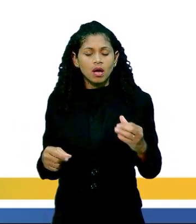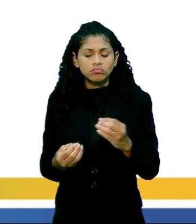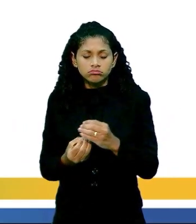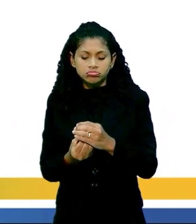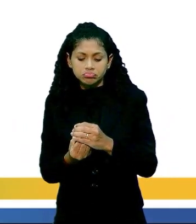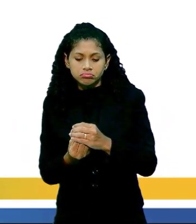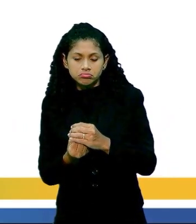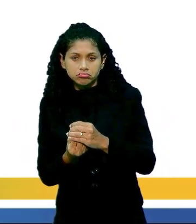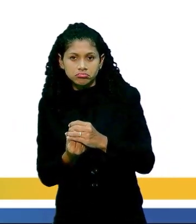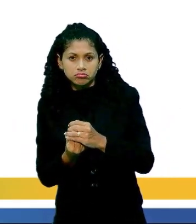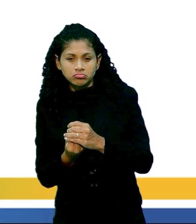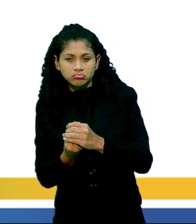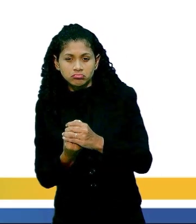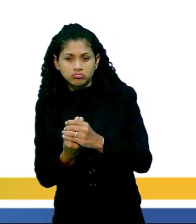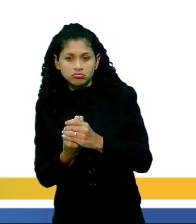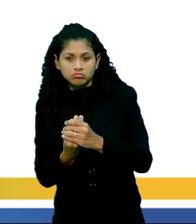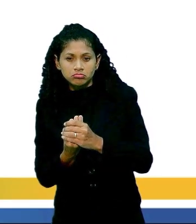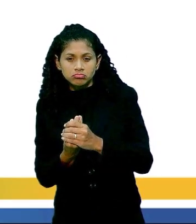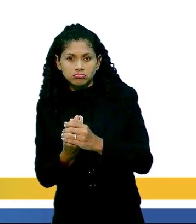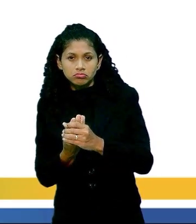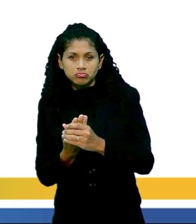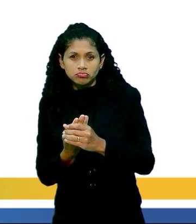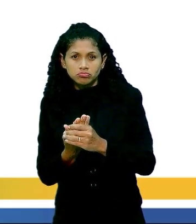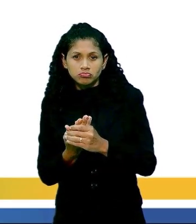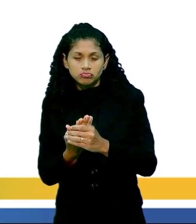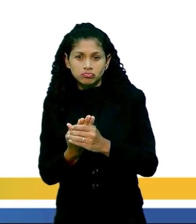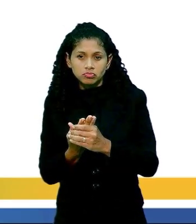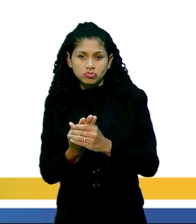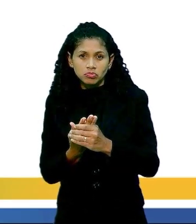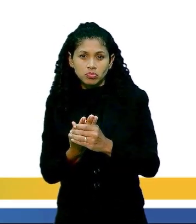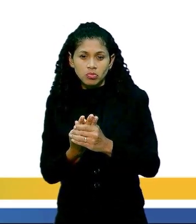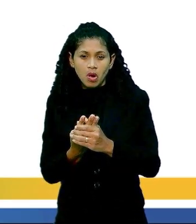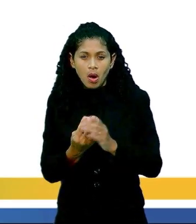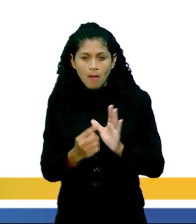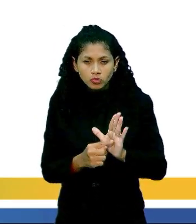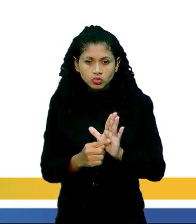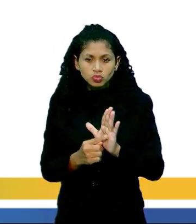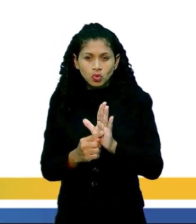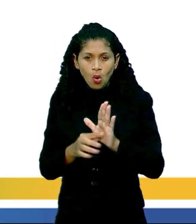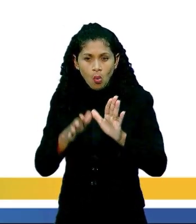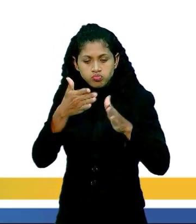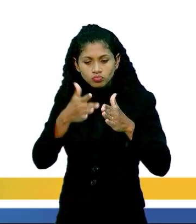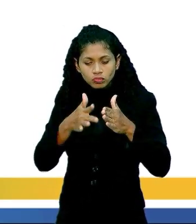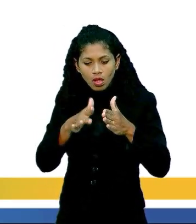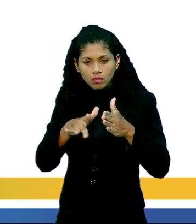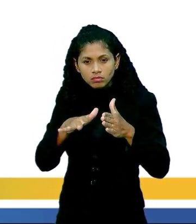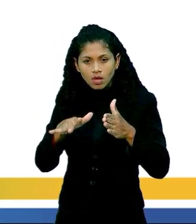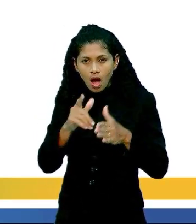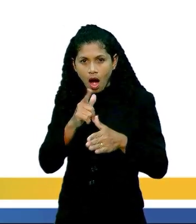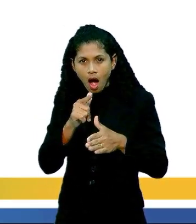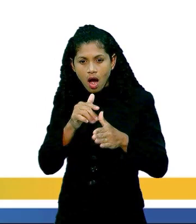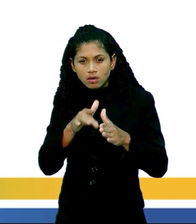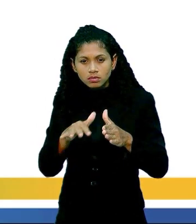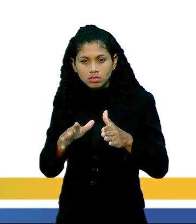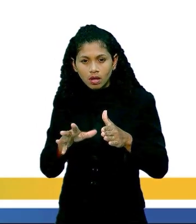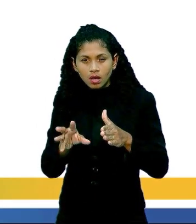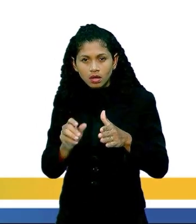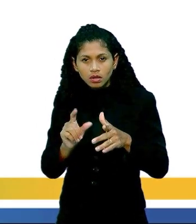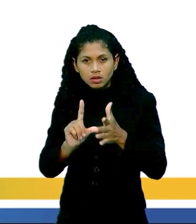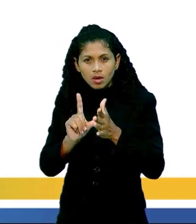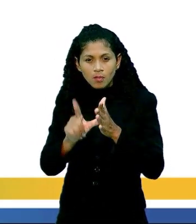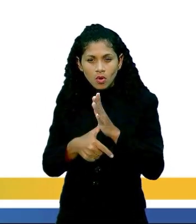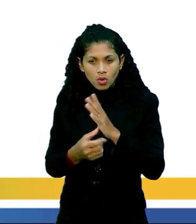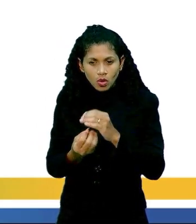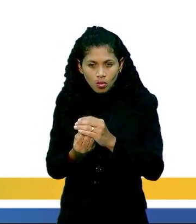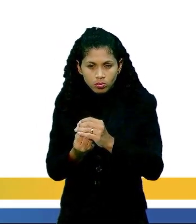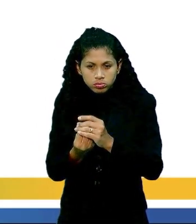depois apareceu um laguinho, esse laguinho teve algas, depois apareceram umas plantas, depois